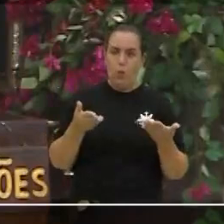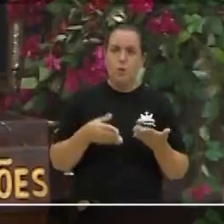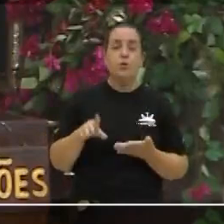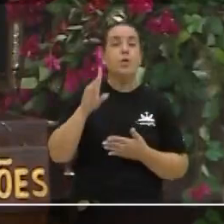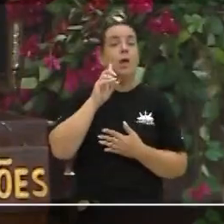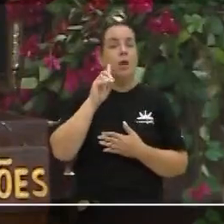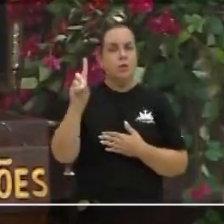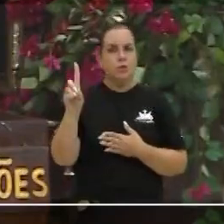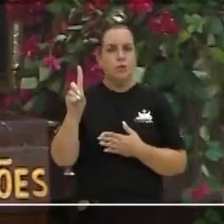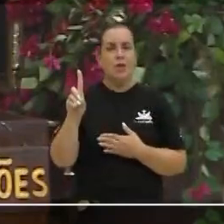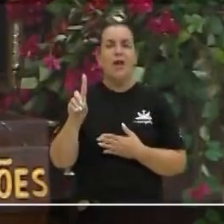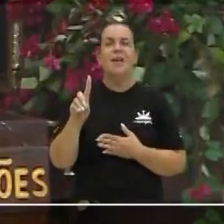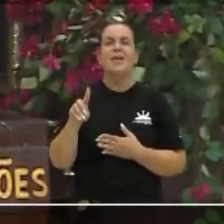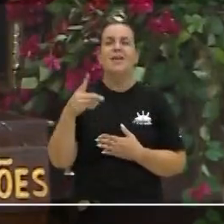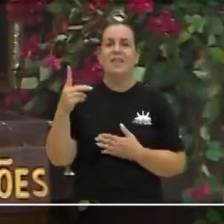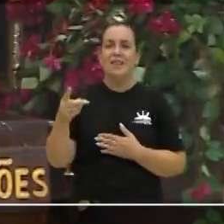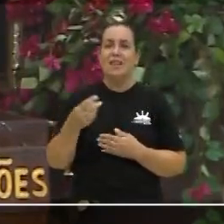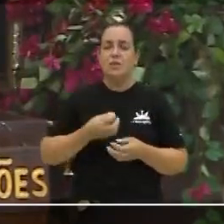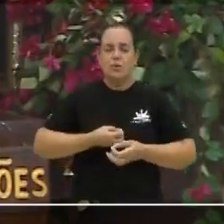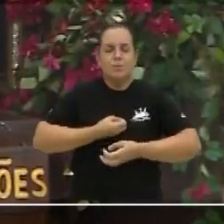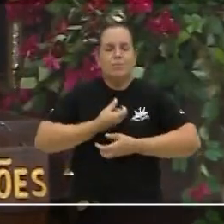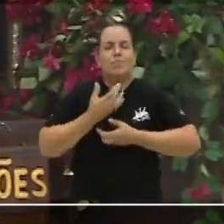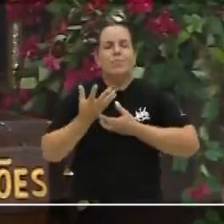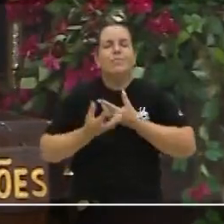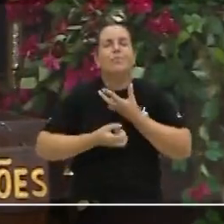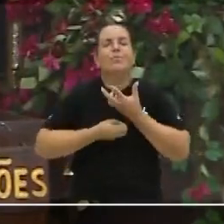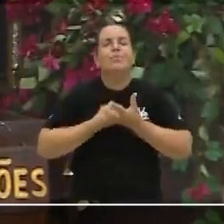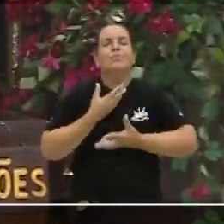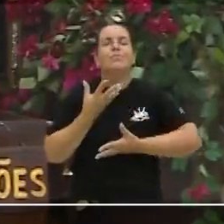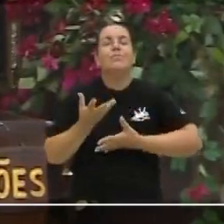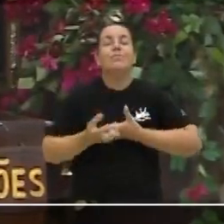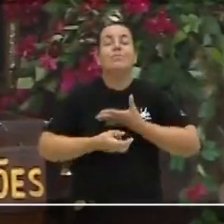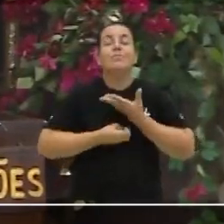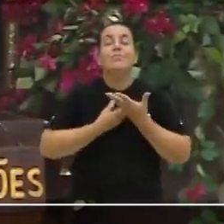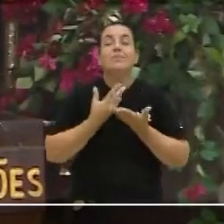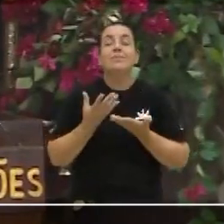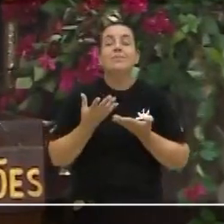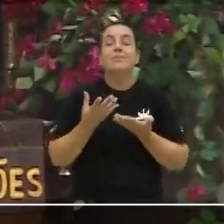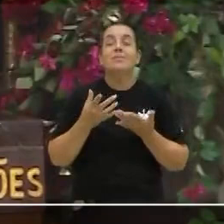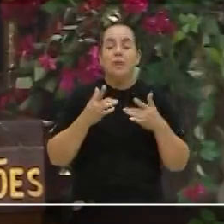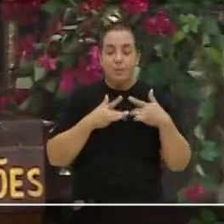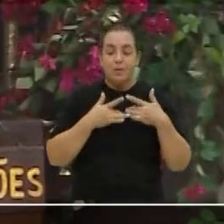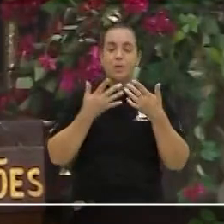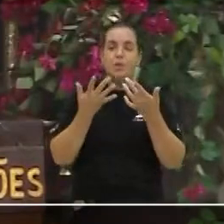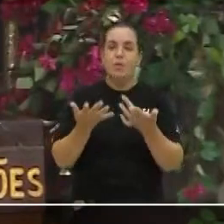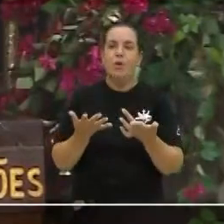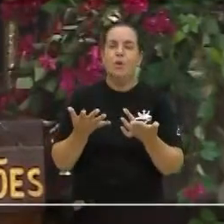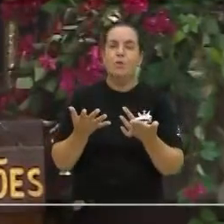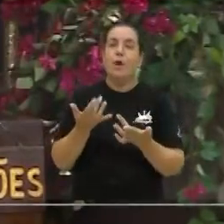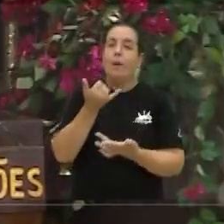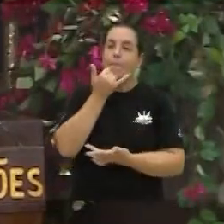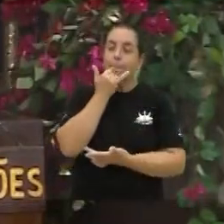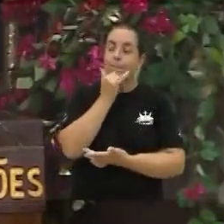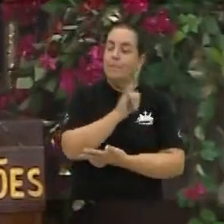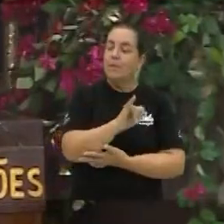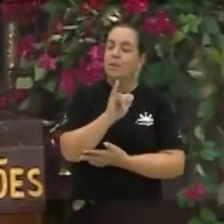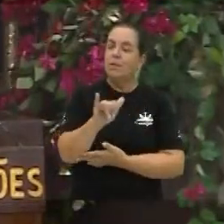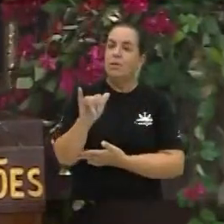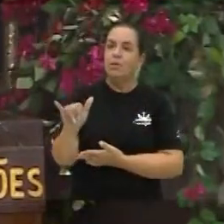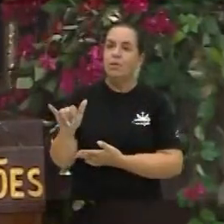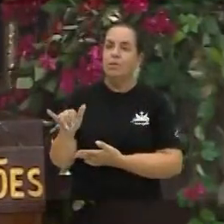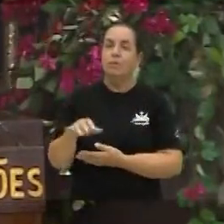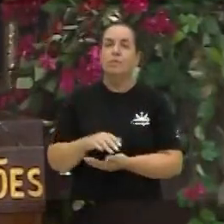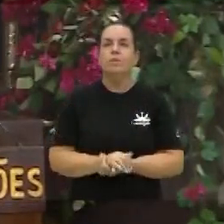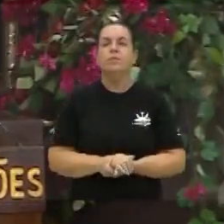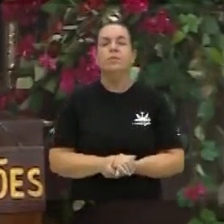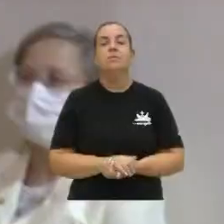o dia que das suas entranhas sai misericórdia e perdão, a